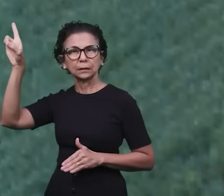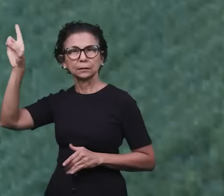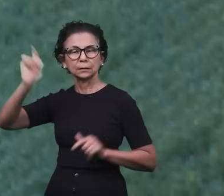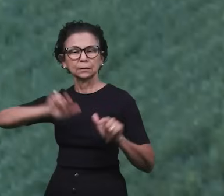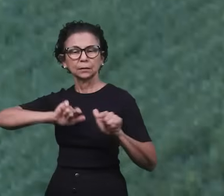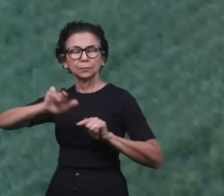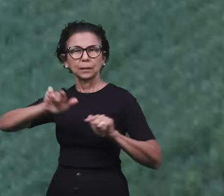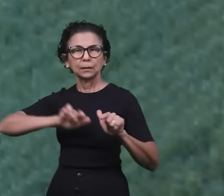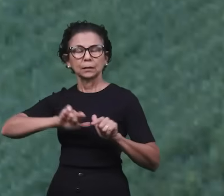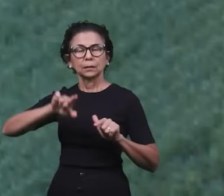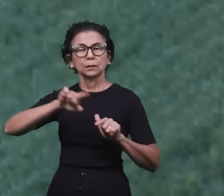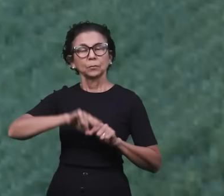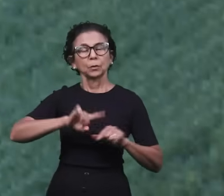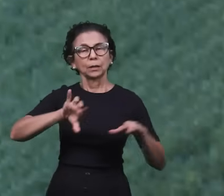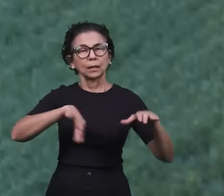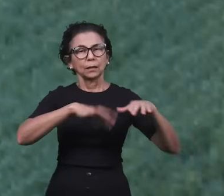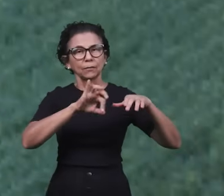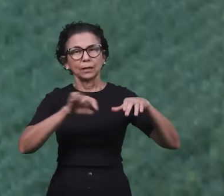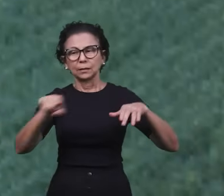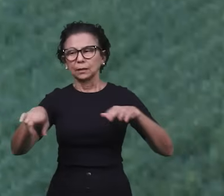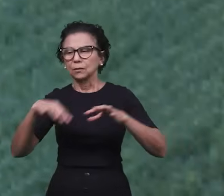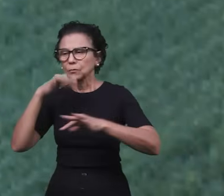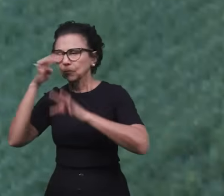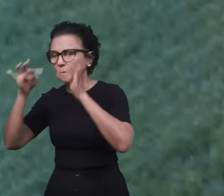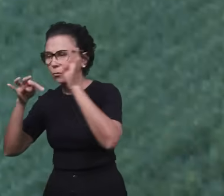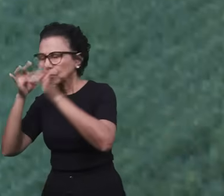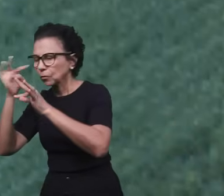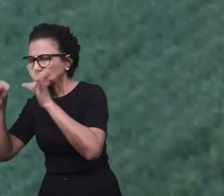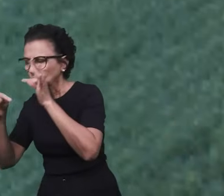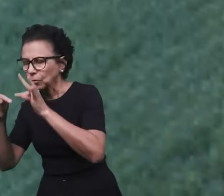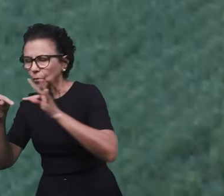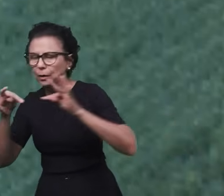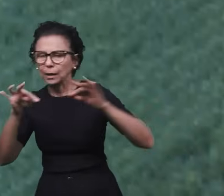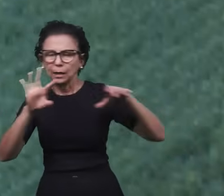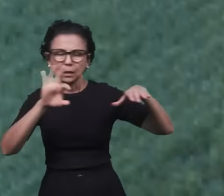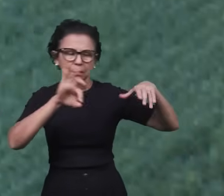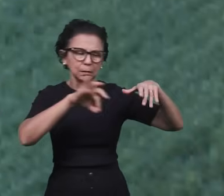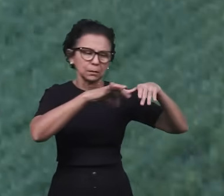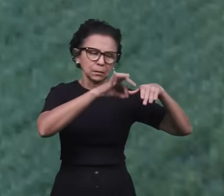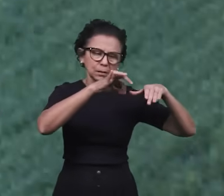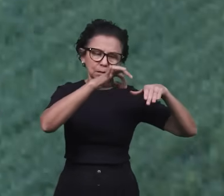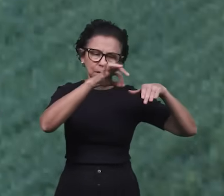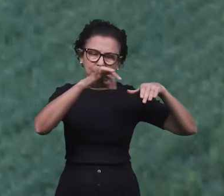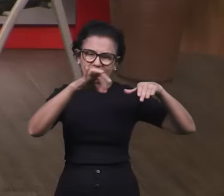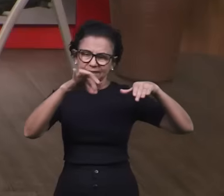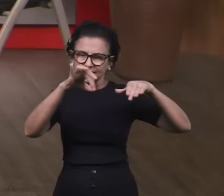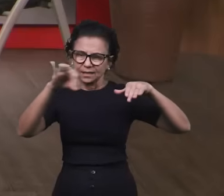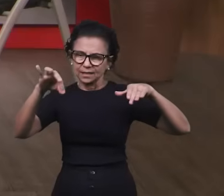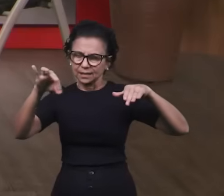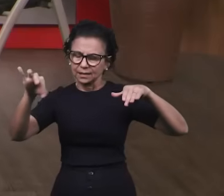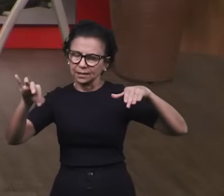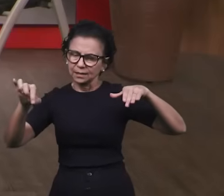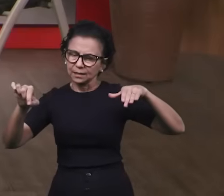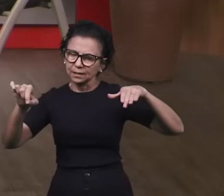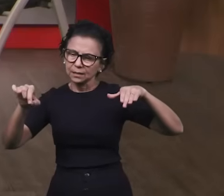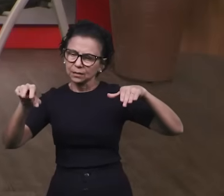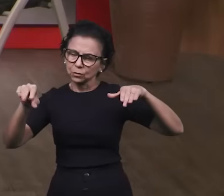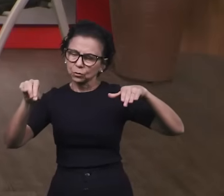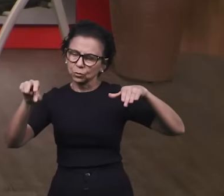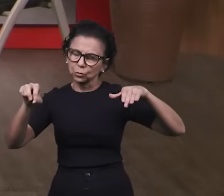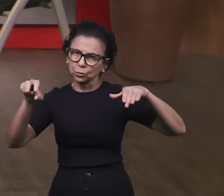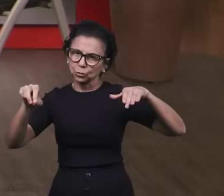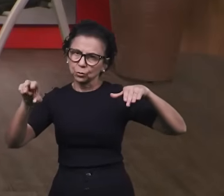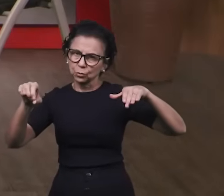voar bem menos. Ela chega a voar 1,5 km, como foi falado na primeira vez que nós tivemos a entrevista aqui, né? 1,5 km.